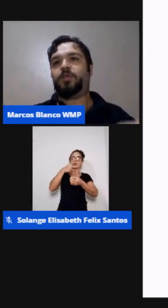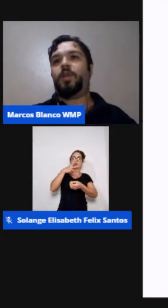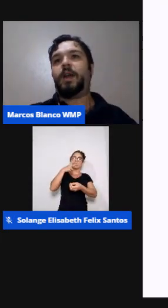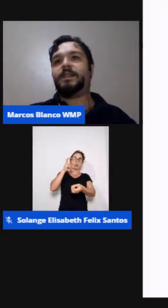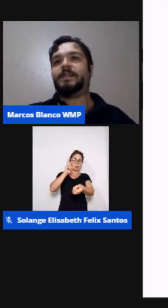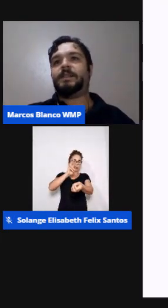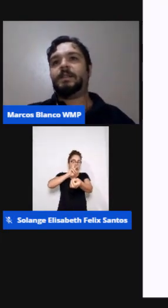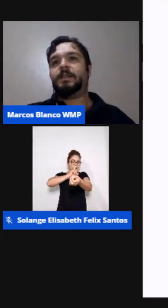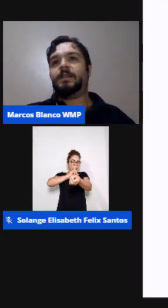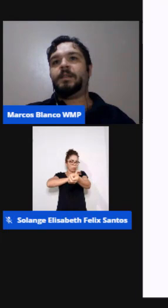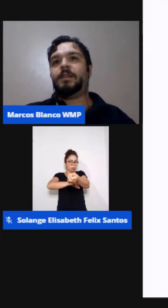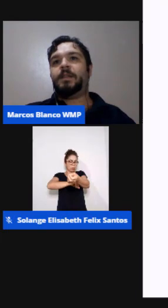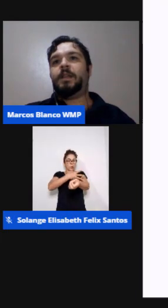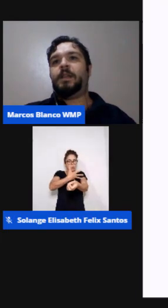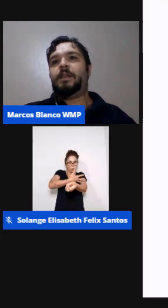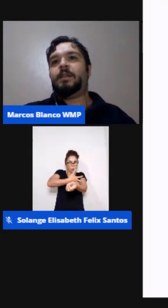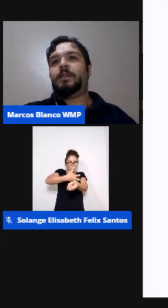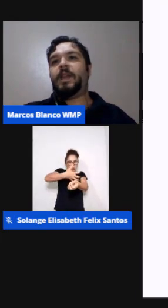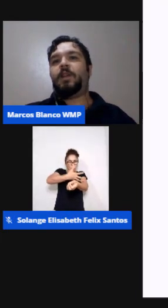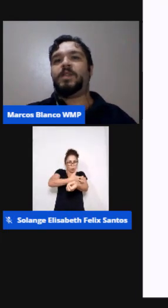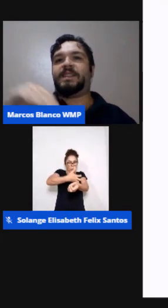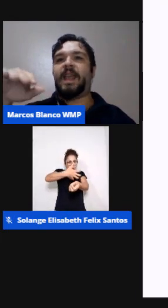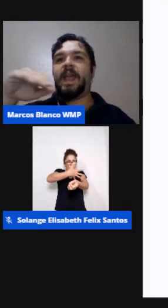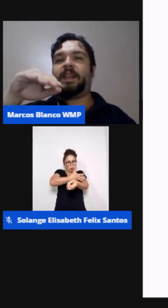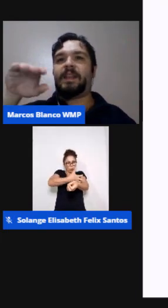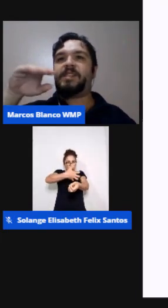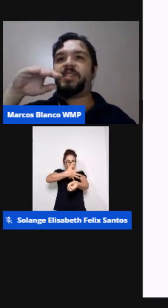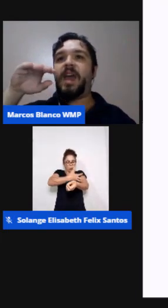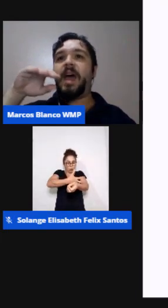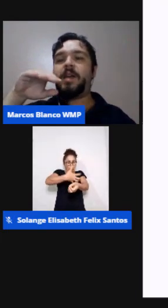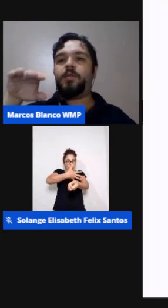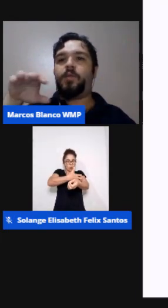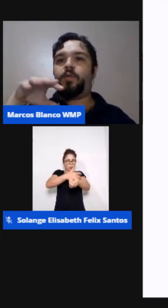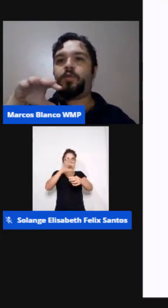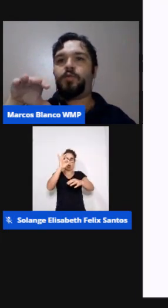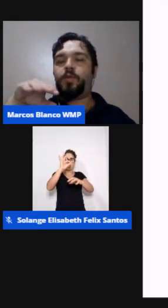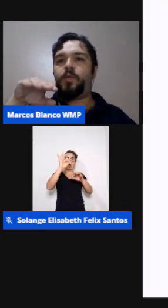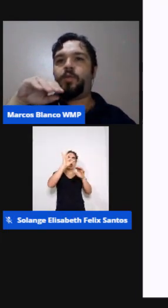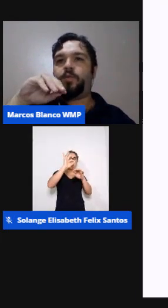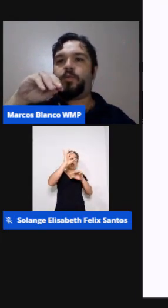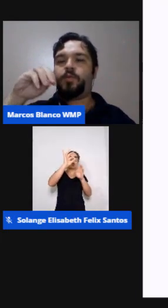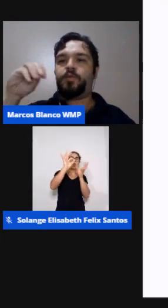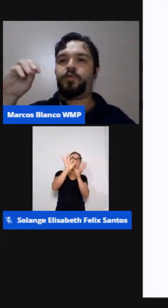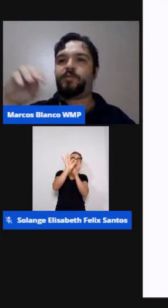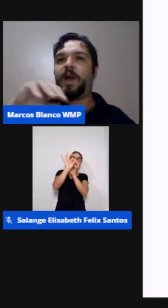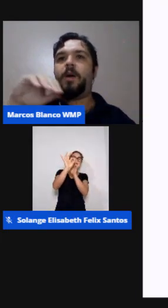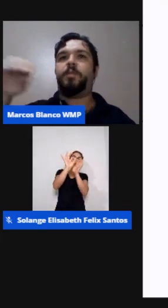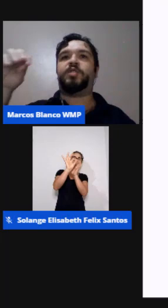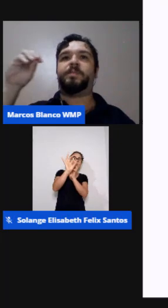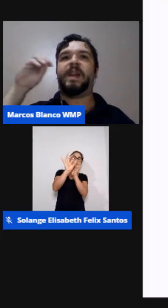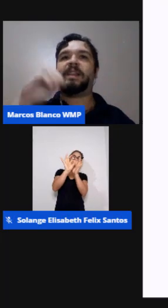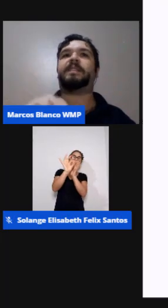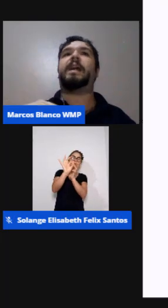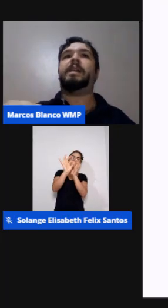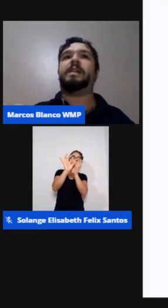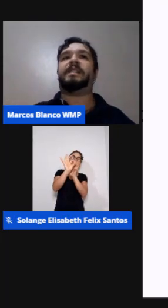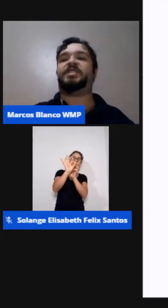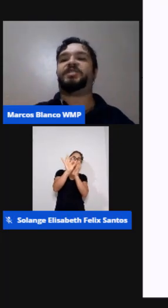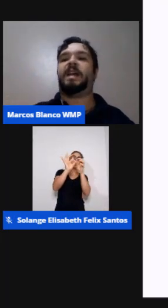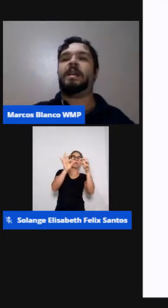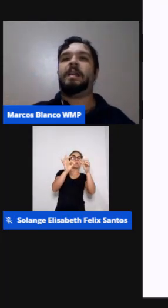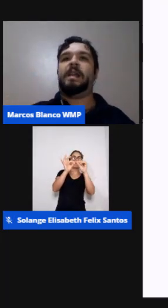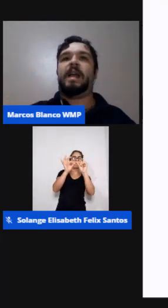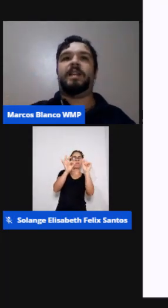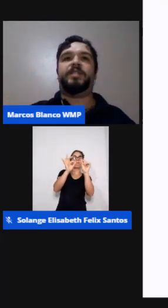enchendo o seu tórax. Ela consegue tatear com os palpos para